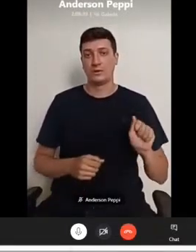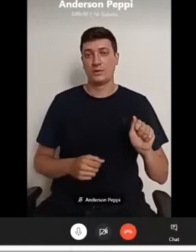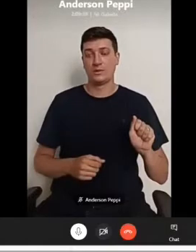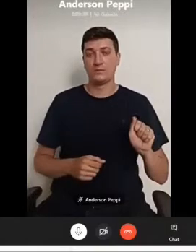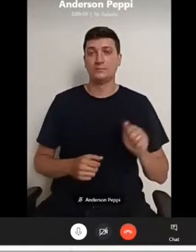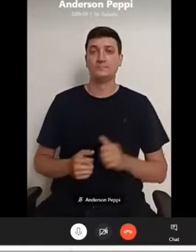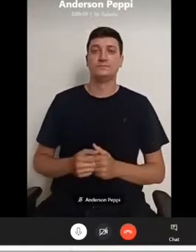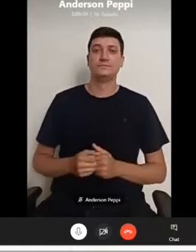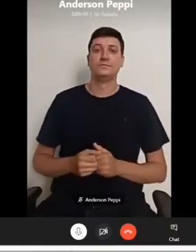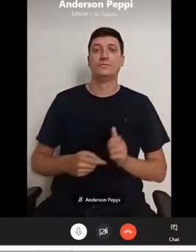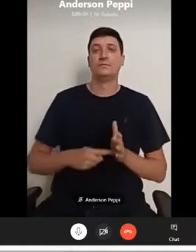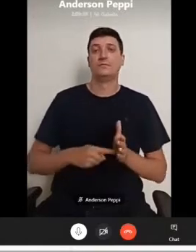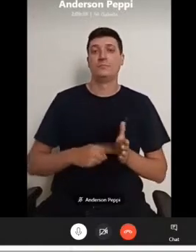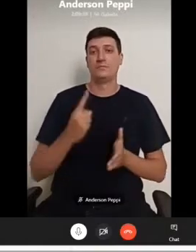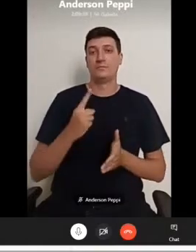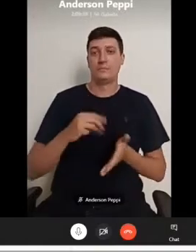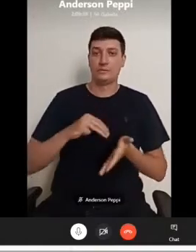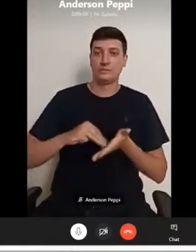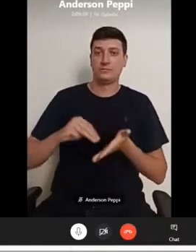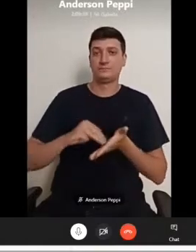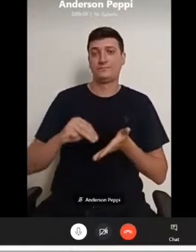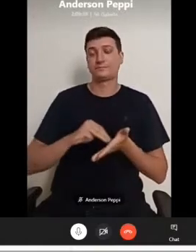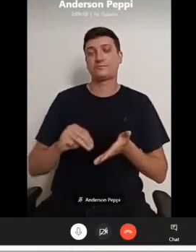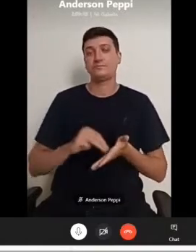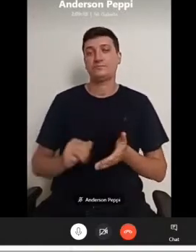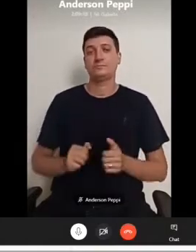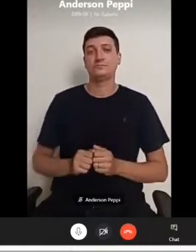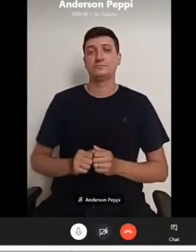Para primeiro secretário, eu voto na Cláudia Gabriel.